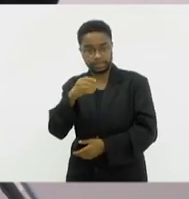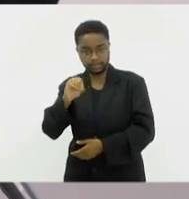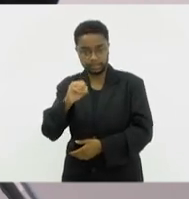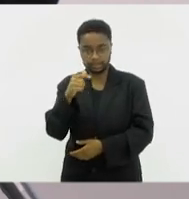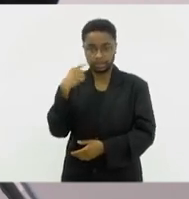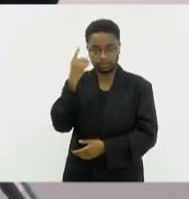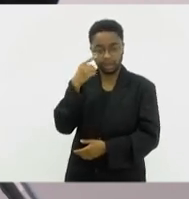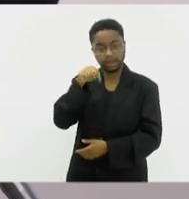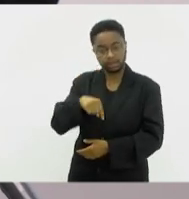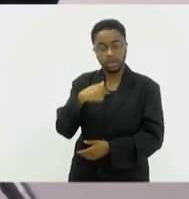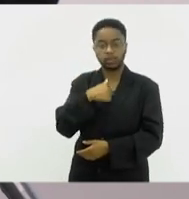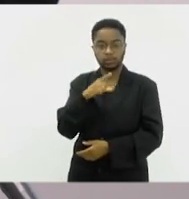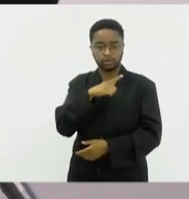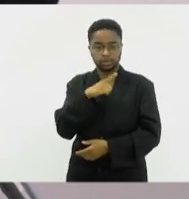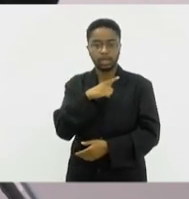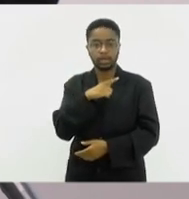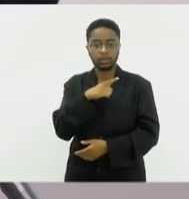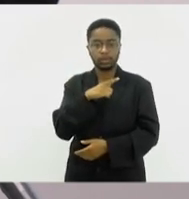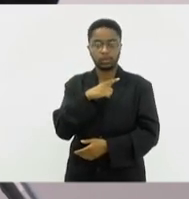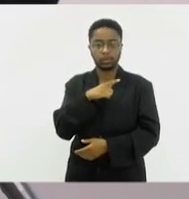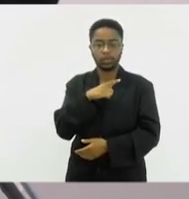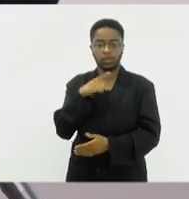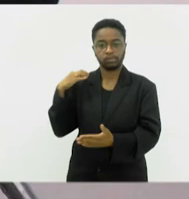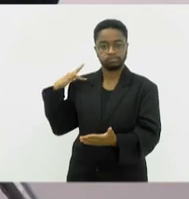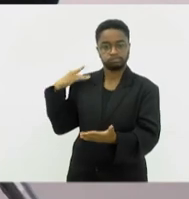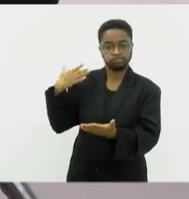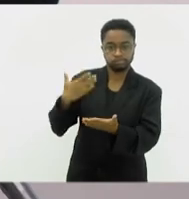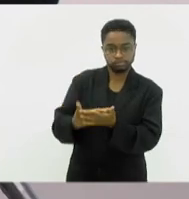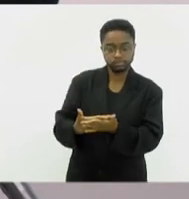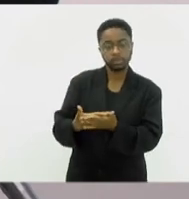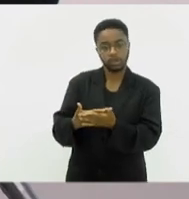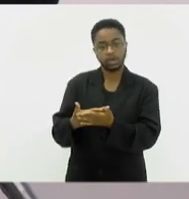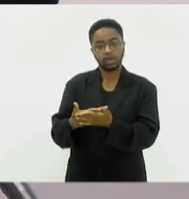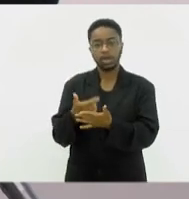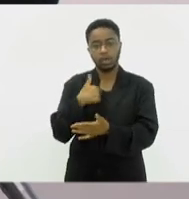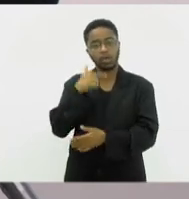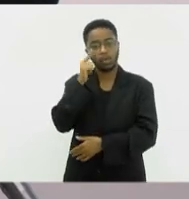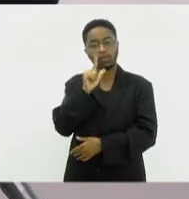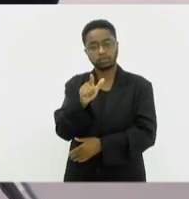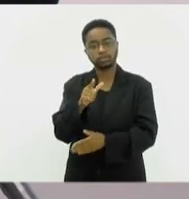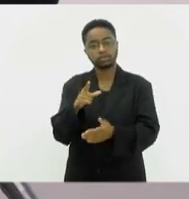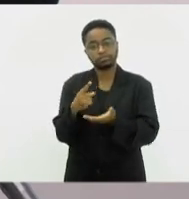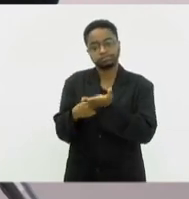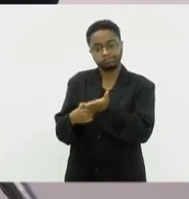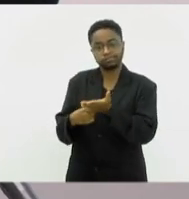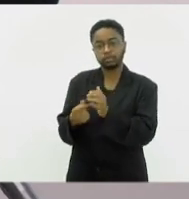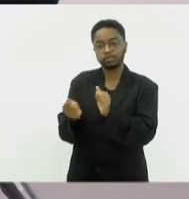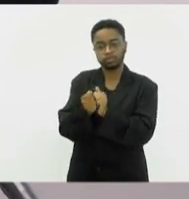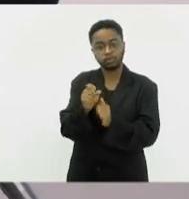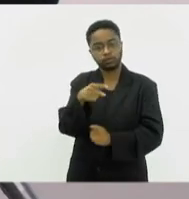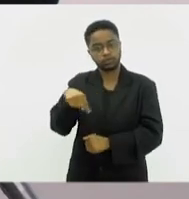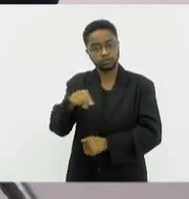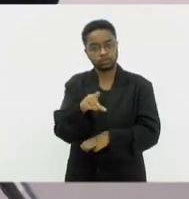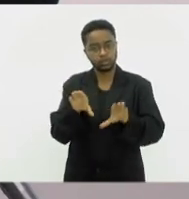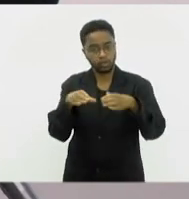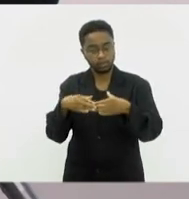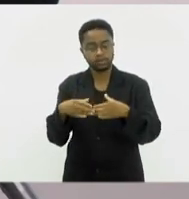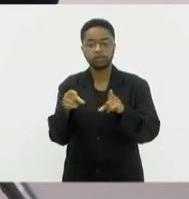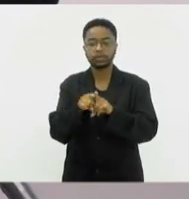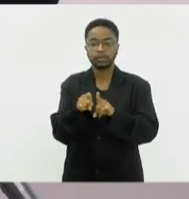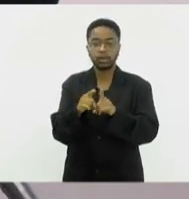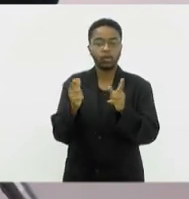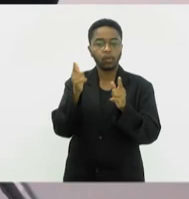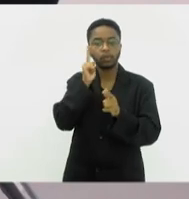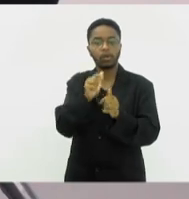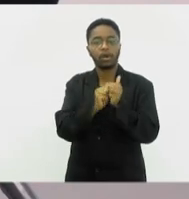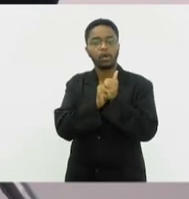a ilibada reputação, deputado Rodrigo Amorim, para fazer esse compromisso aqui junto à comissão e poder